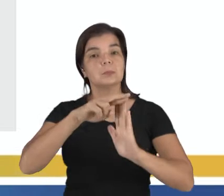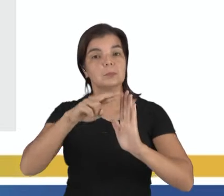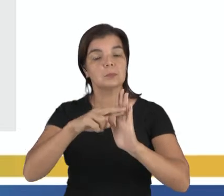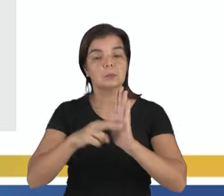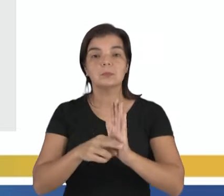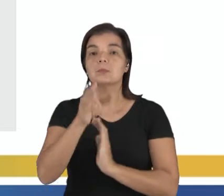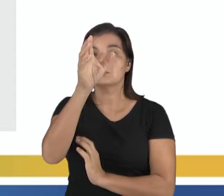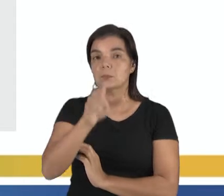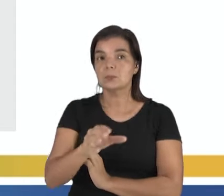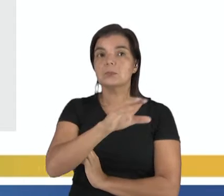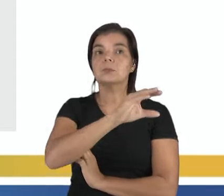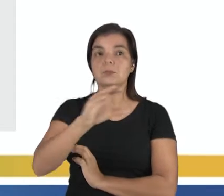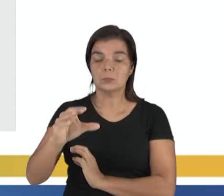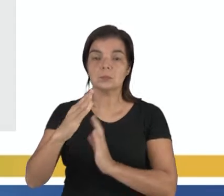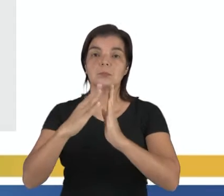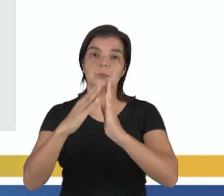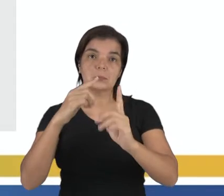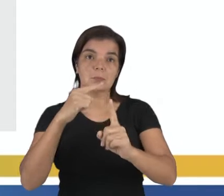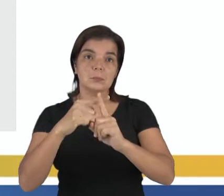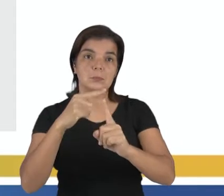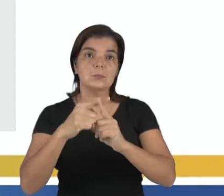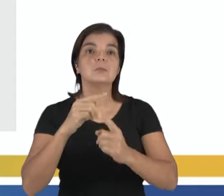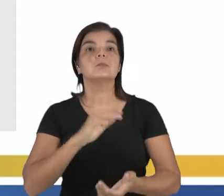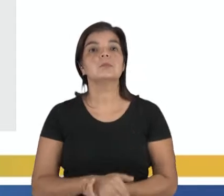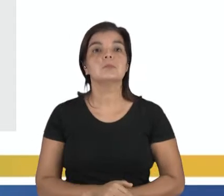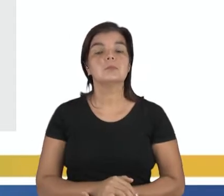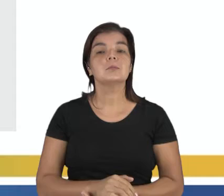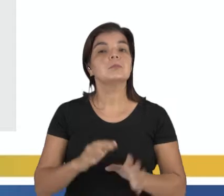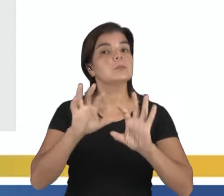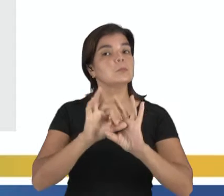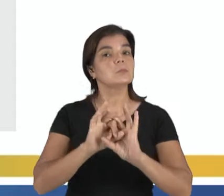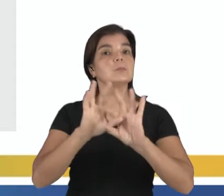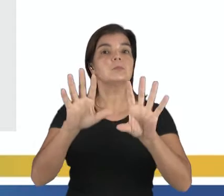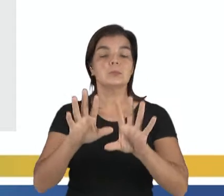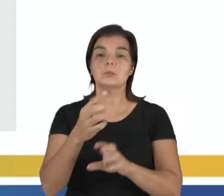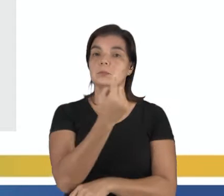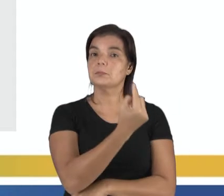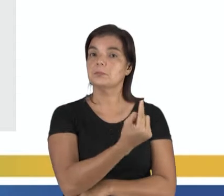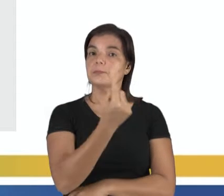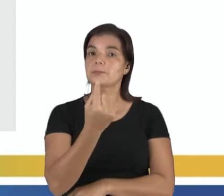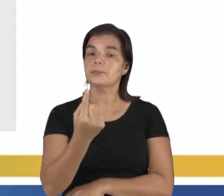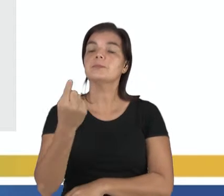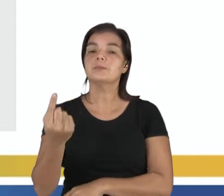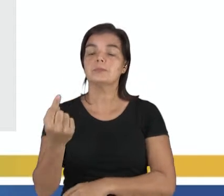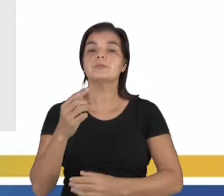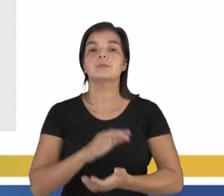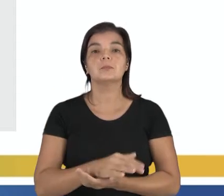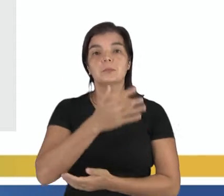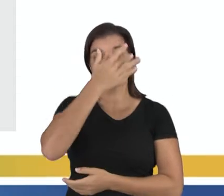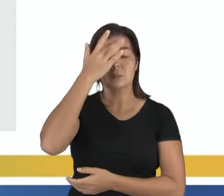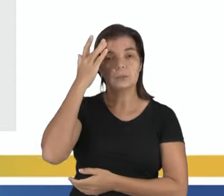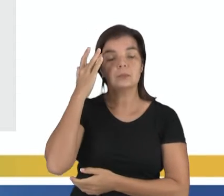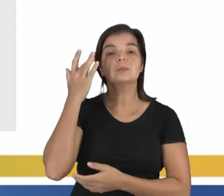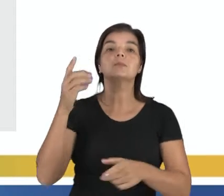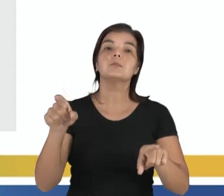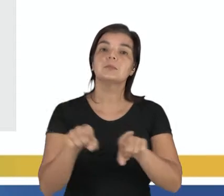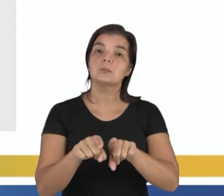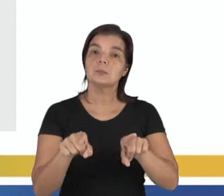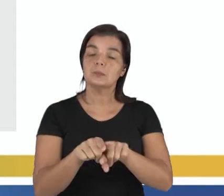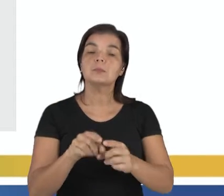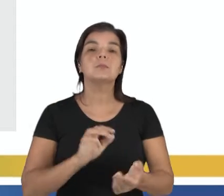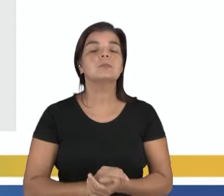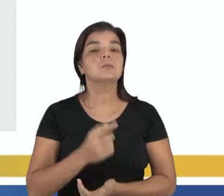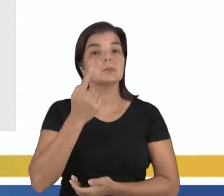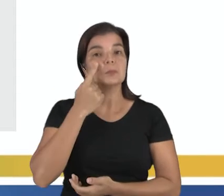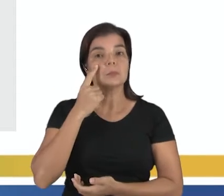do clero aí absolutos também, e a defesa das liberdades individuais, dos indivíduos, dos homens. Então, ele